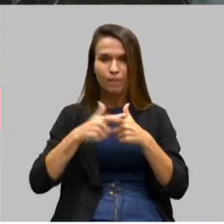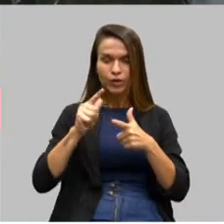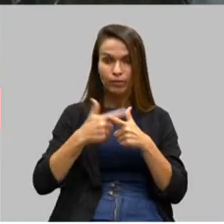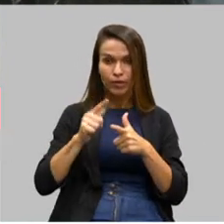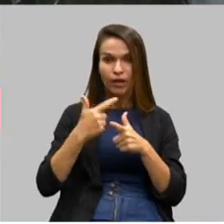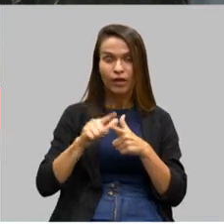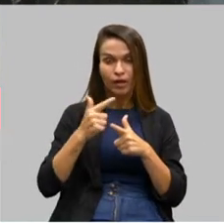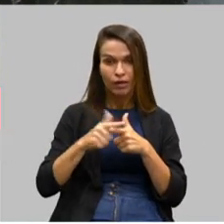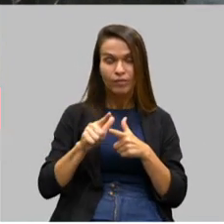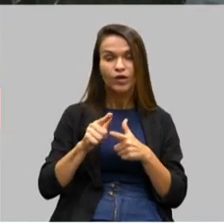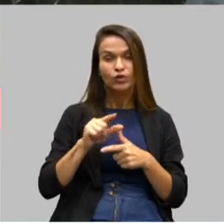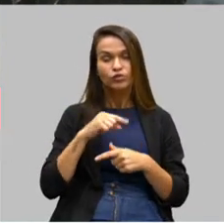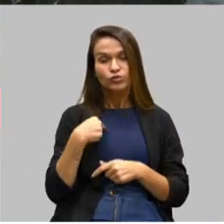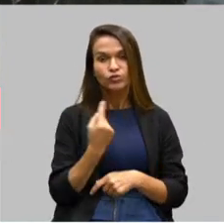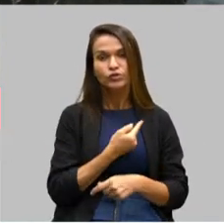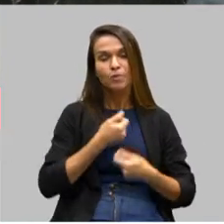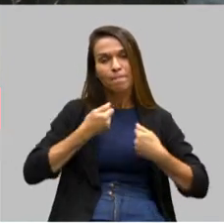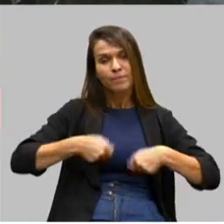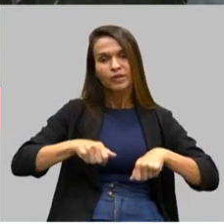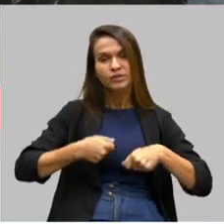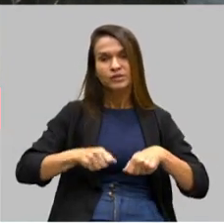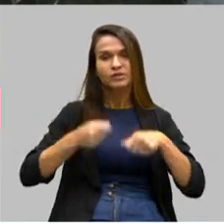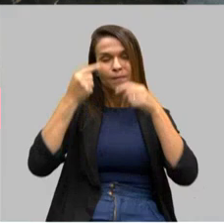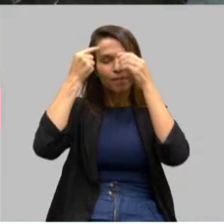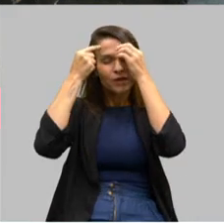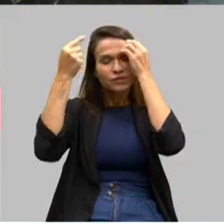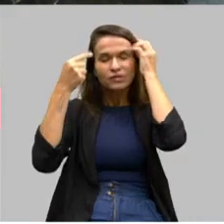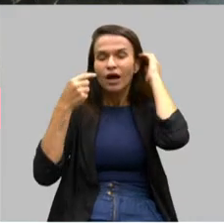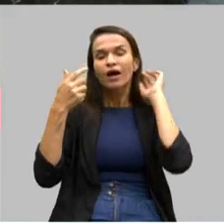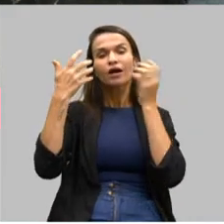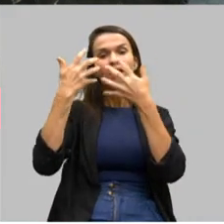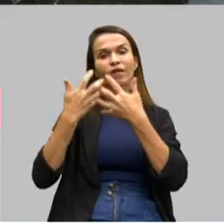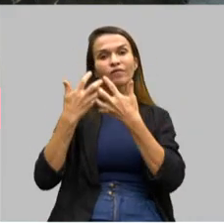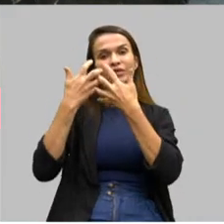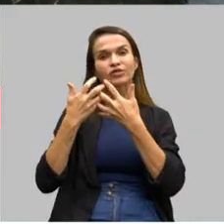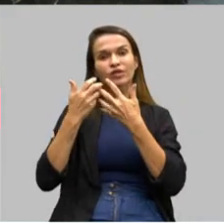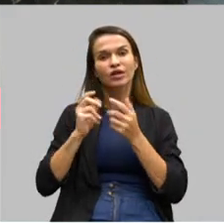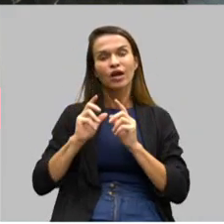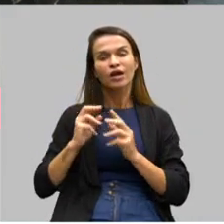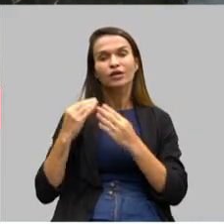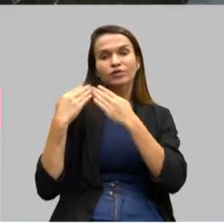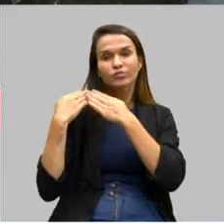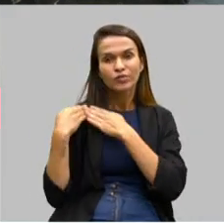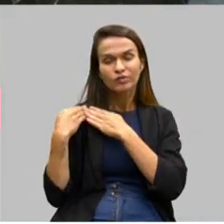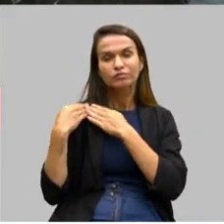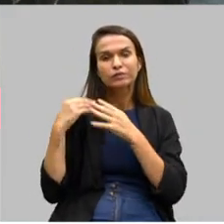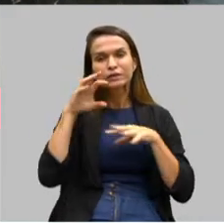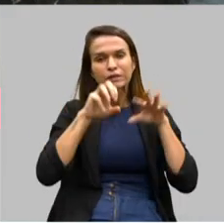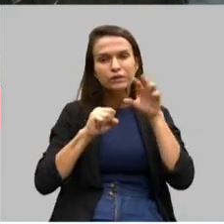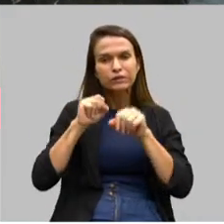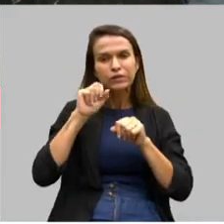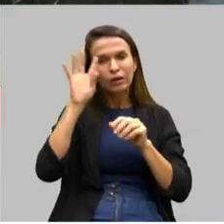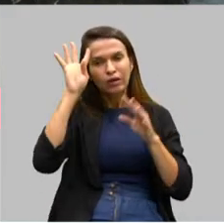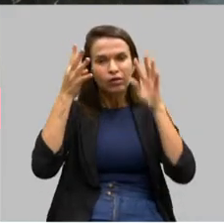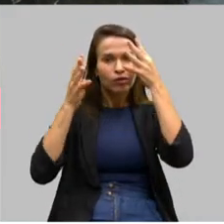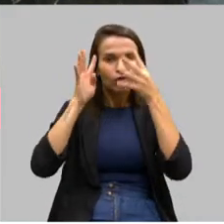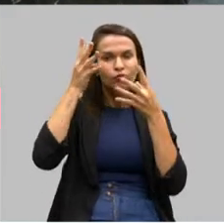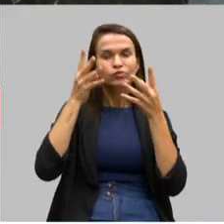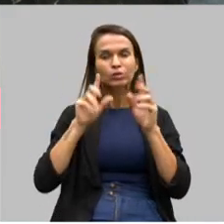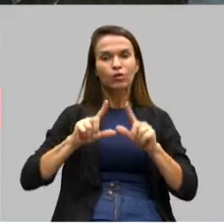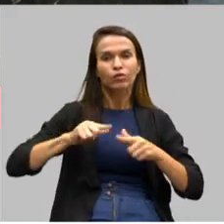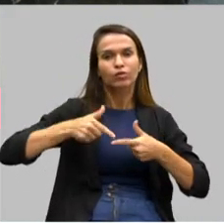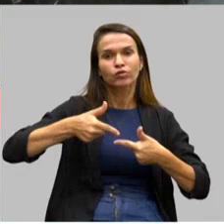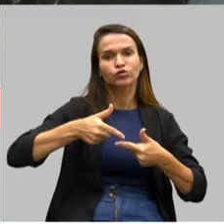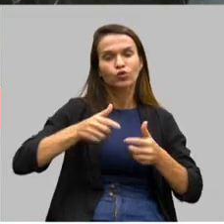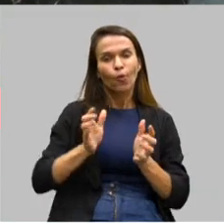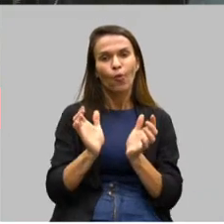de tão grande problema, todos precisam repensar suas responsabilidades. Precisamos buscar ações estruturantes e coletivas,